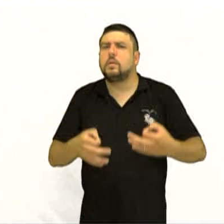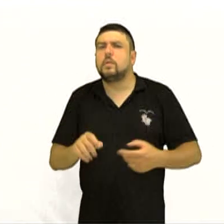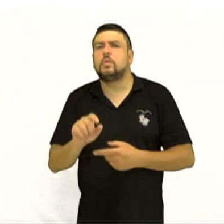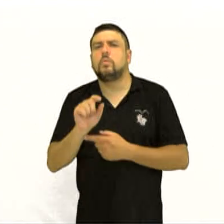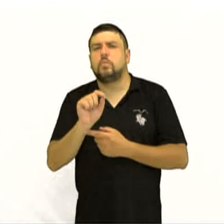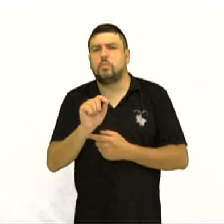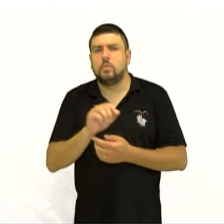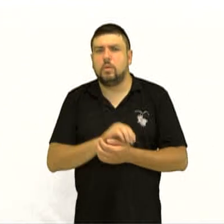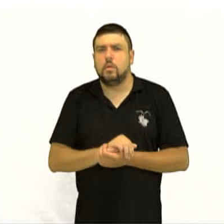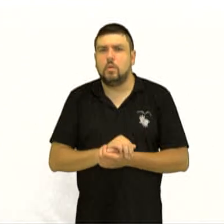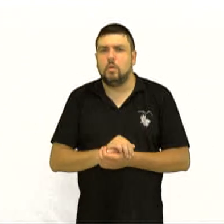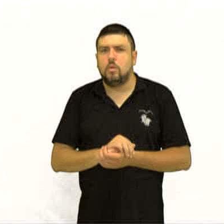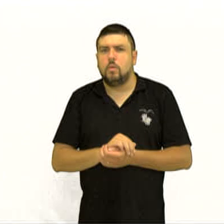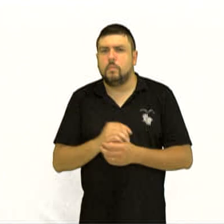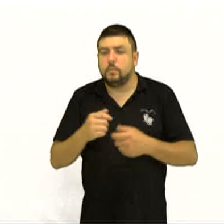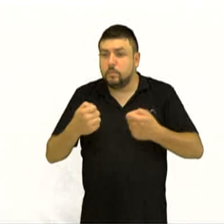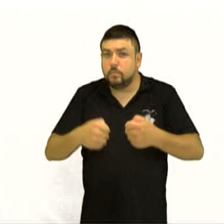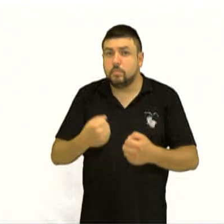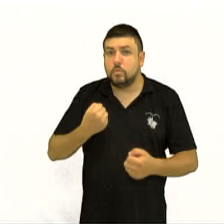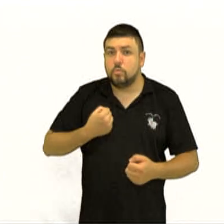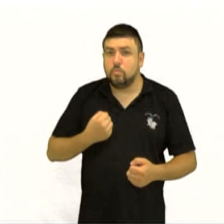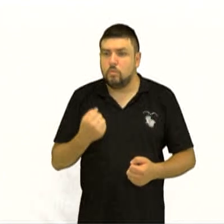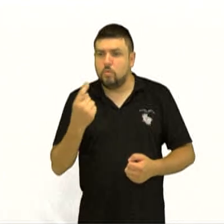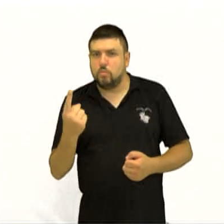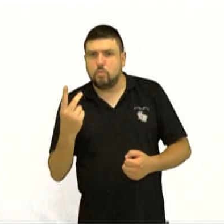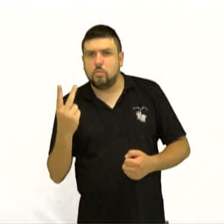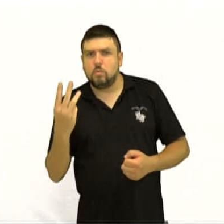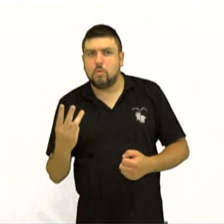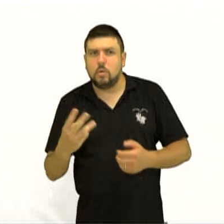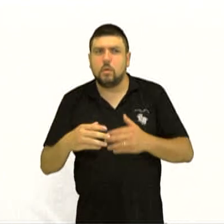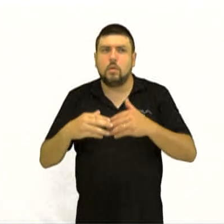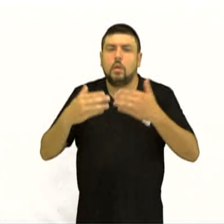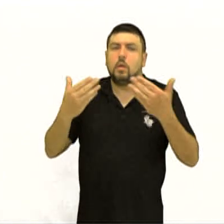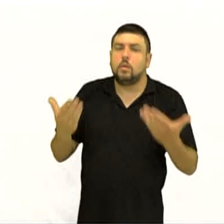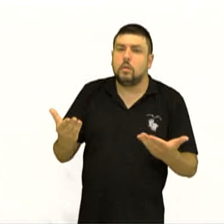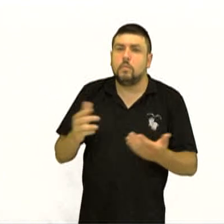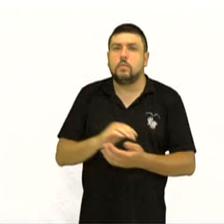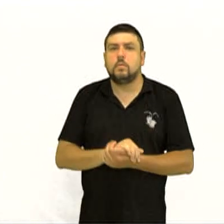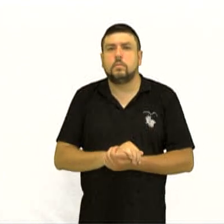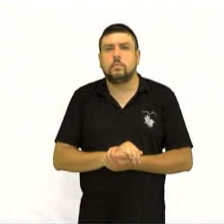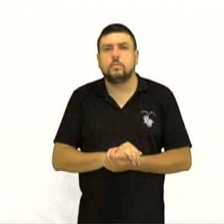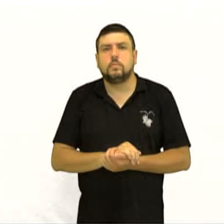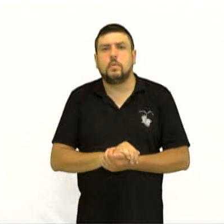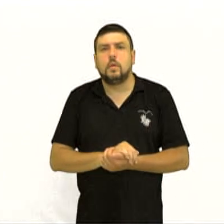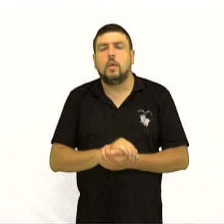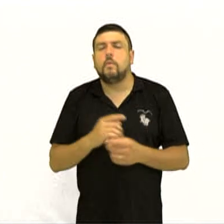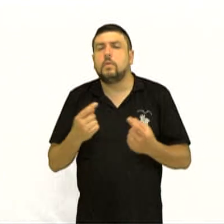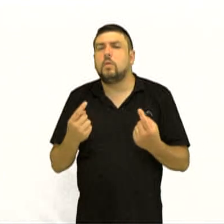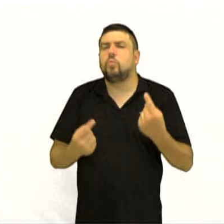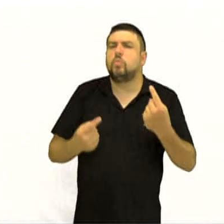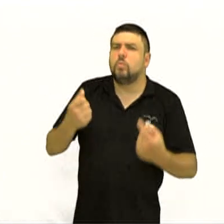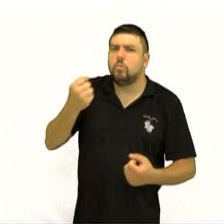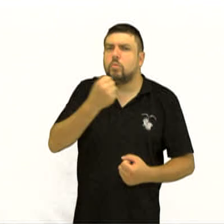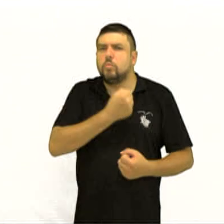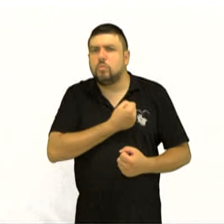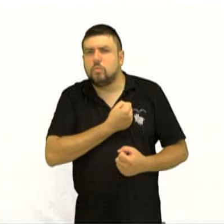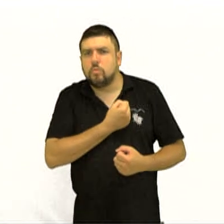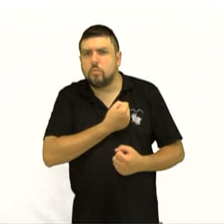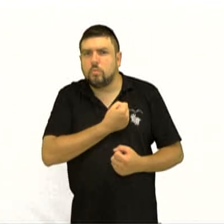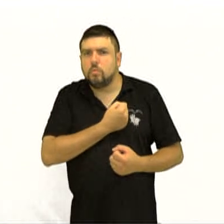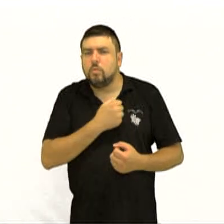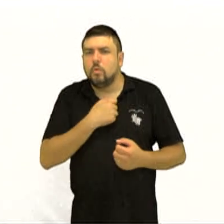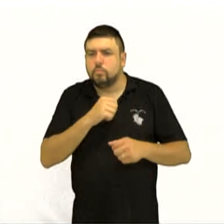de menor precisão da distância, informado em quilômetros. Então aqui, está informado em quilômetros a medida, nós queremos saber qual é o algarismo de menor